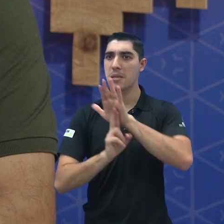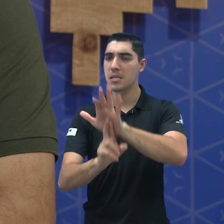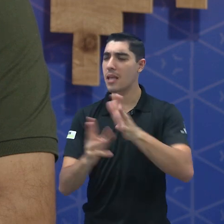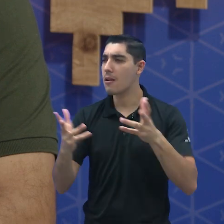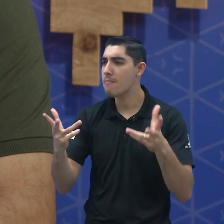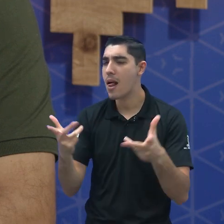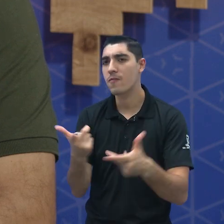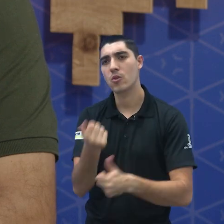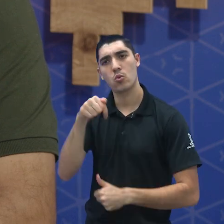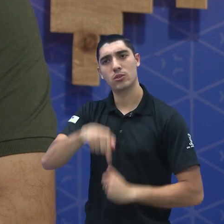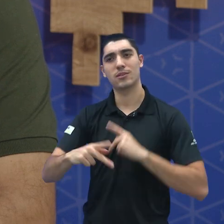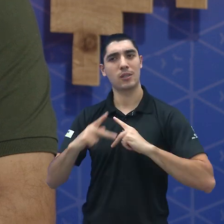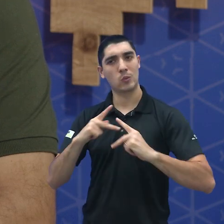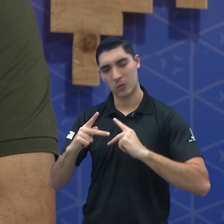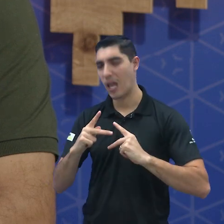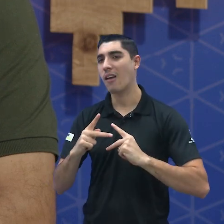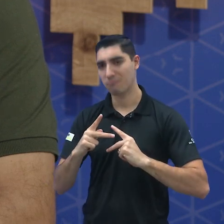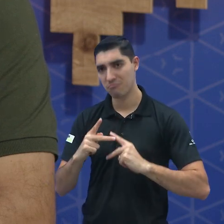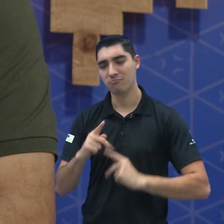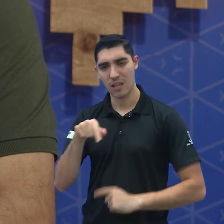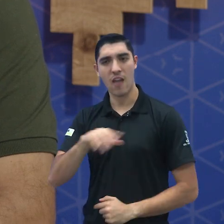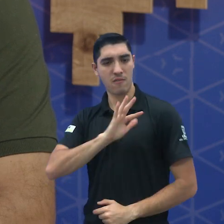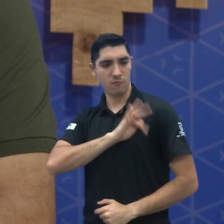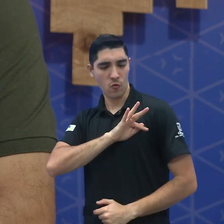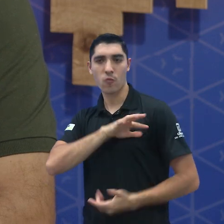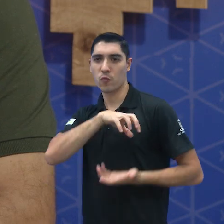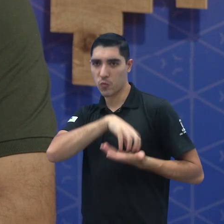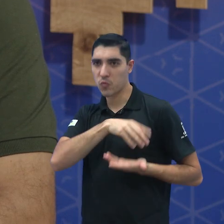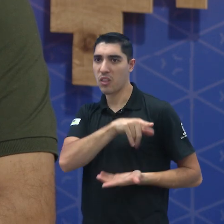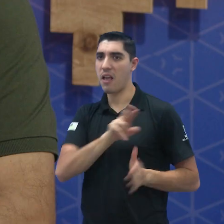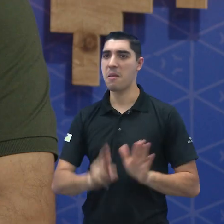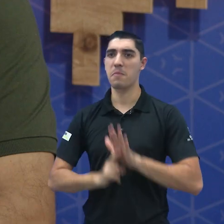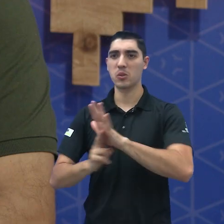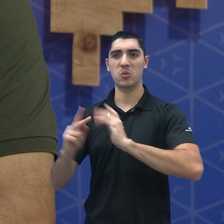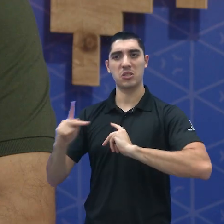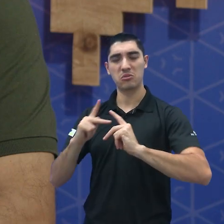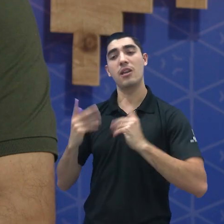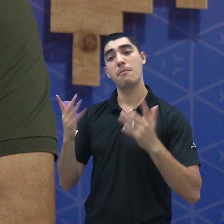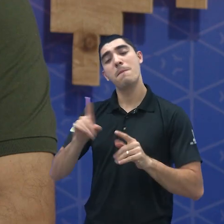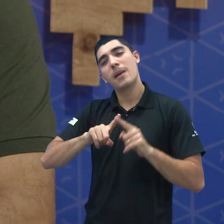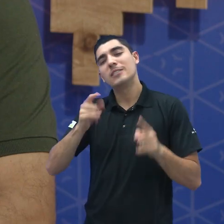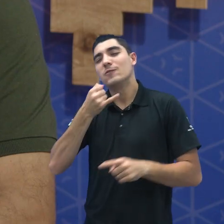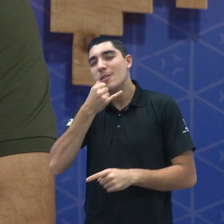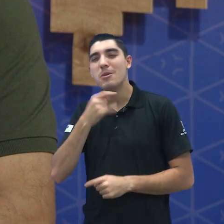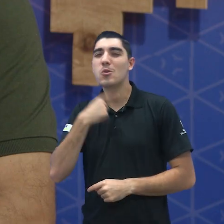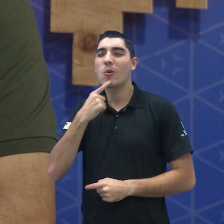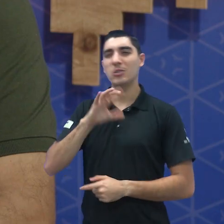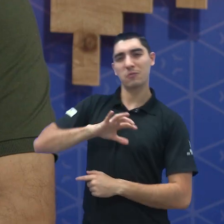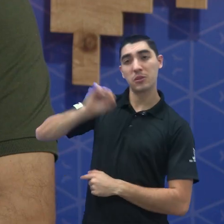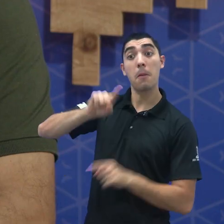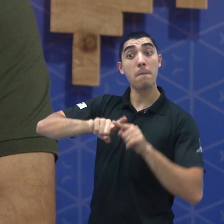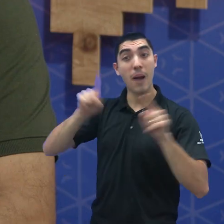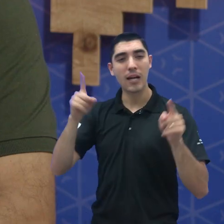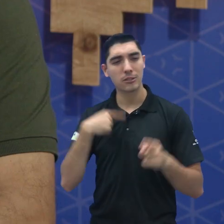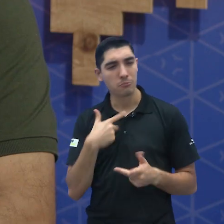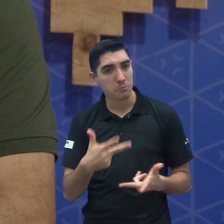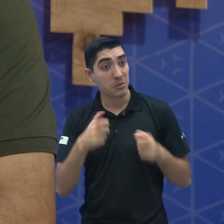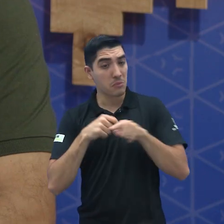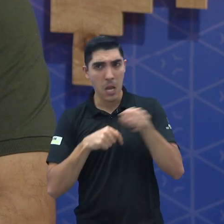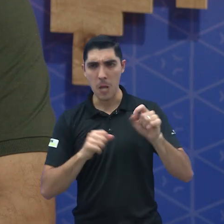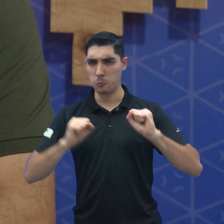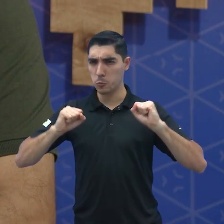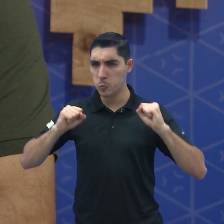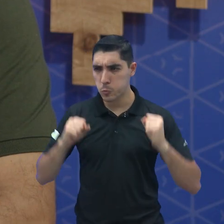nossa cidade, a Fundaz, e tiveram um grande destaque nesse dia, apesar de não ter as primeiras premiações, mas pelo fato do brilho